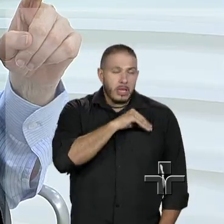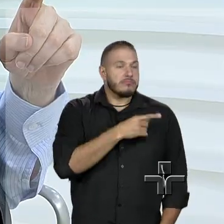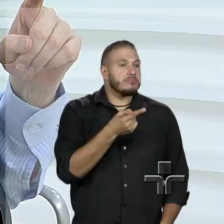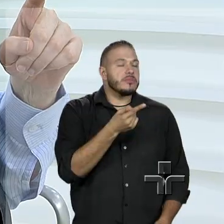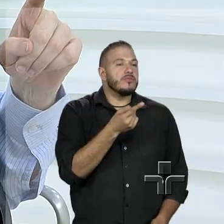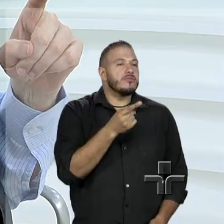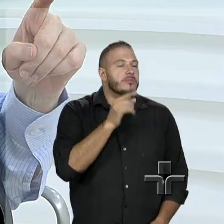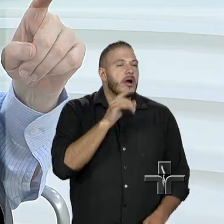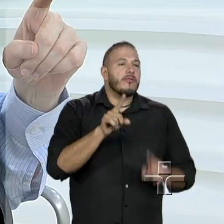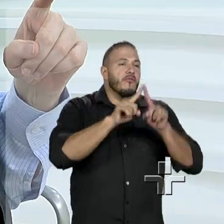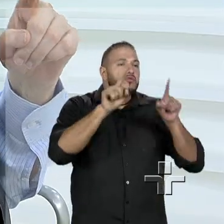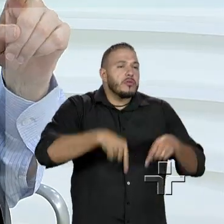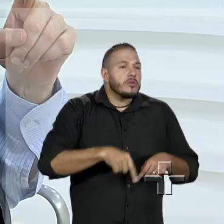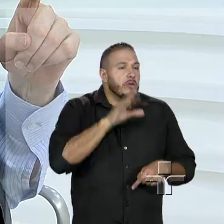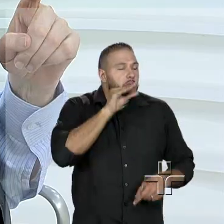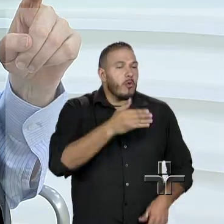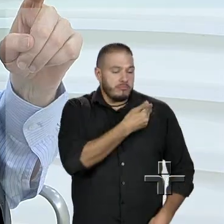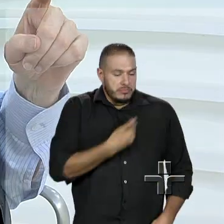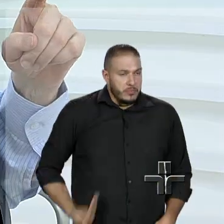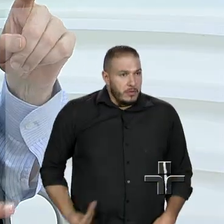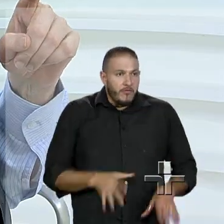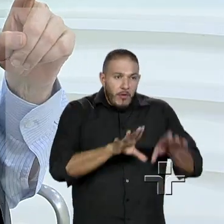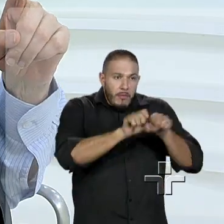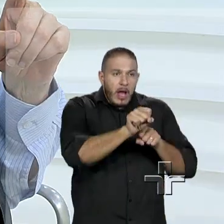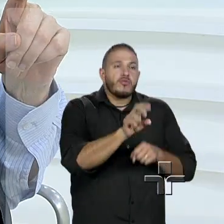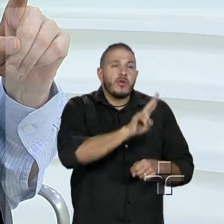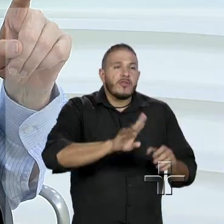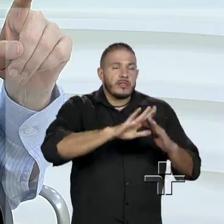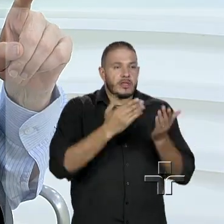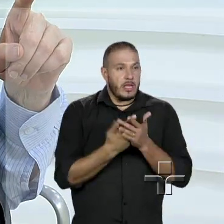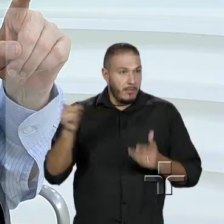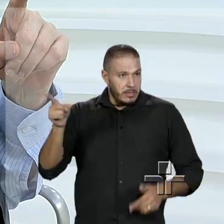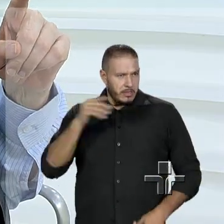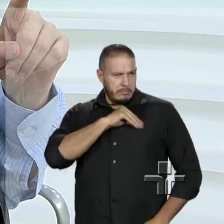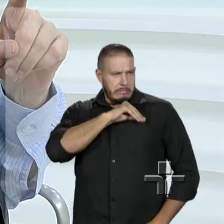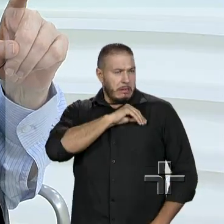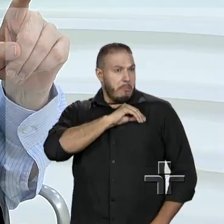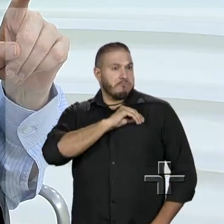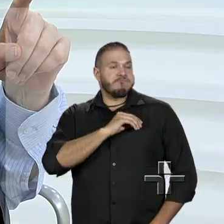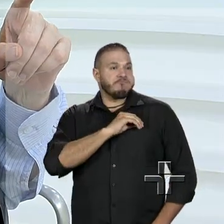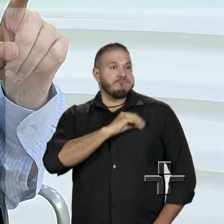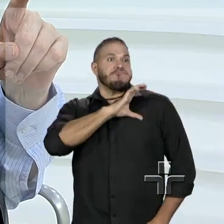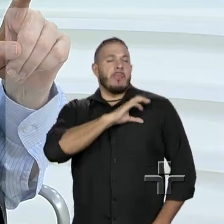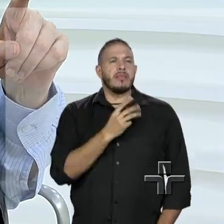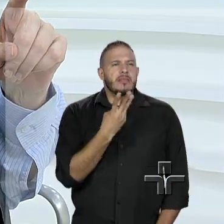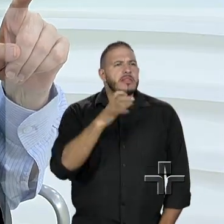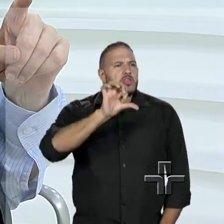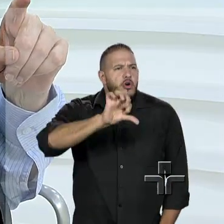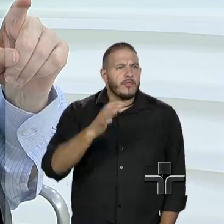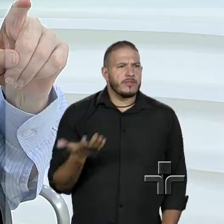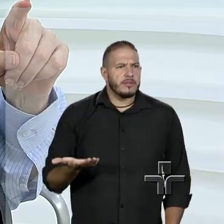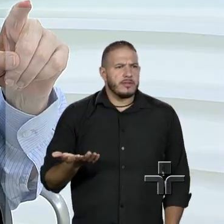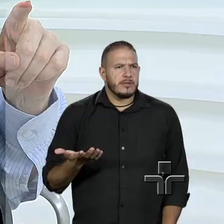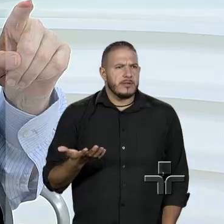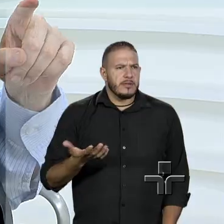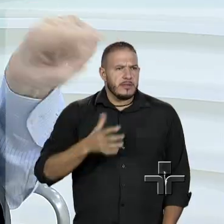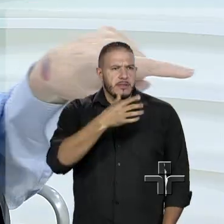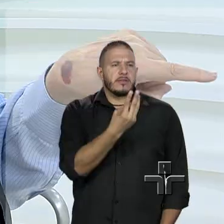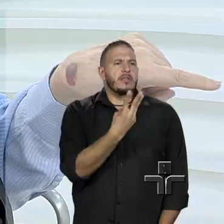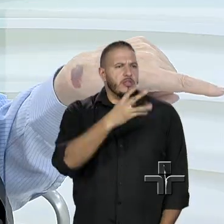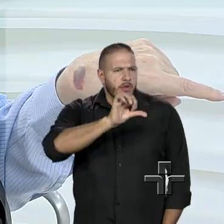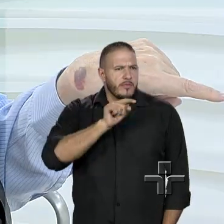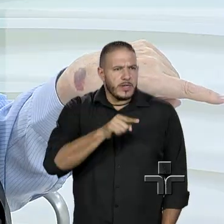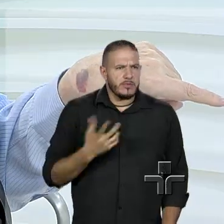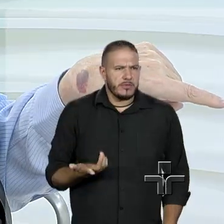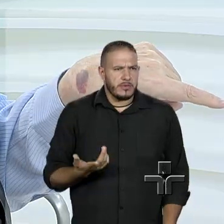universidade. E a carreira dele vai a 39, e se faz em quantos meses? Anos? 5? Ele